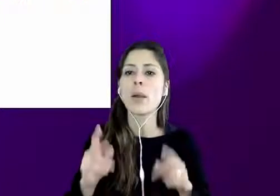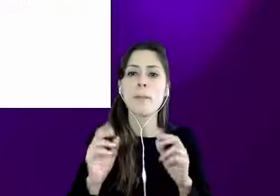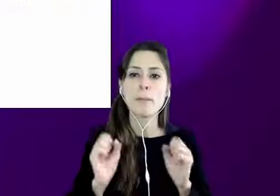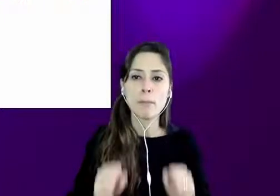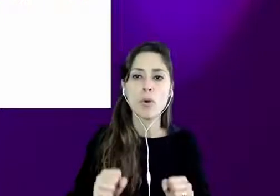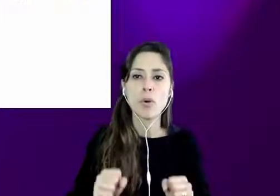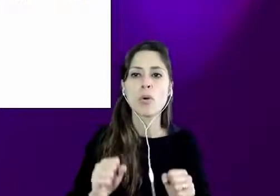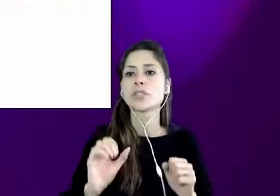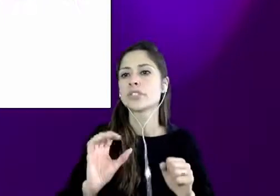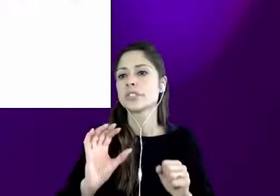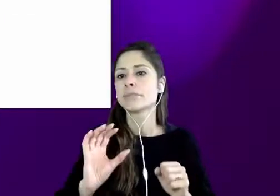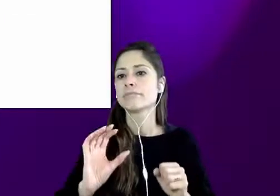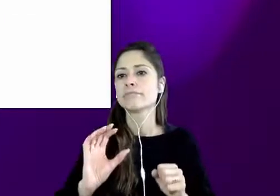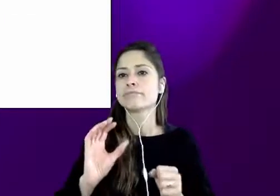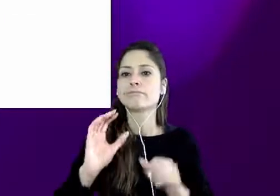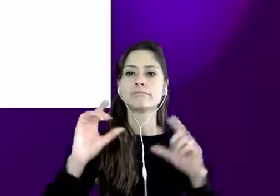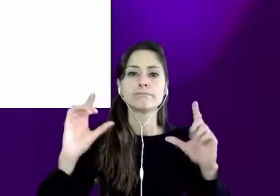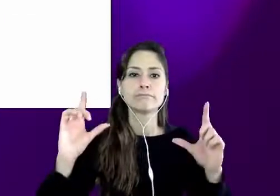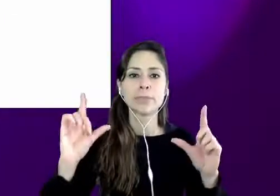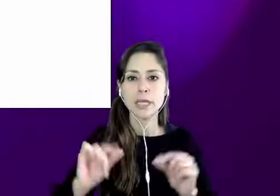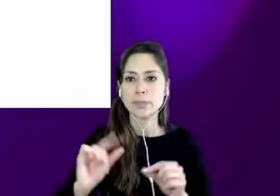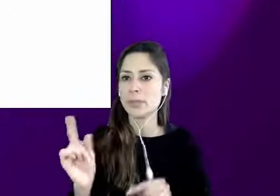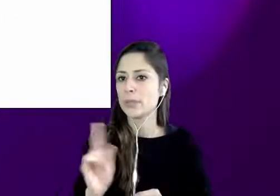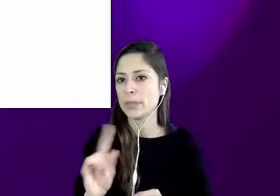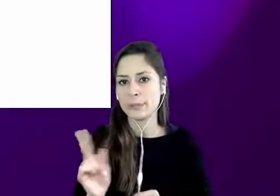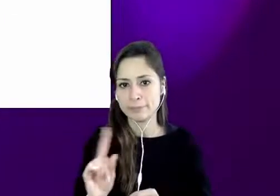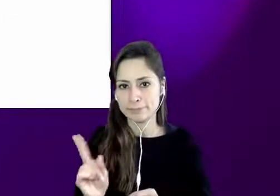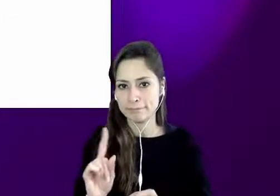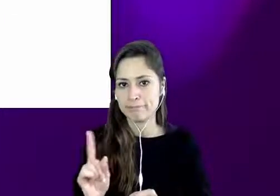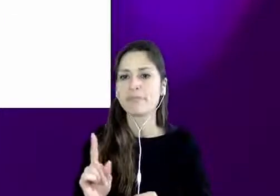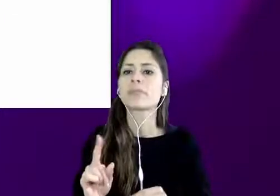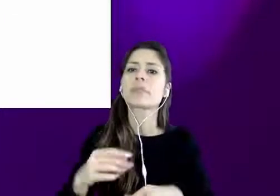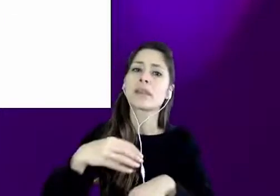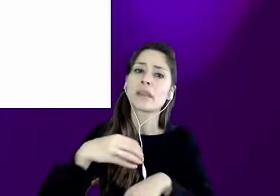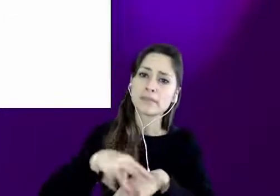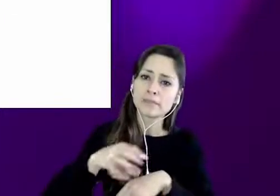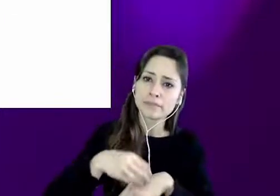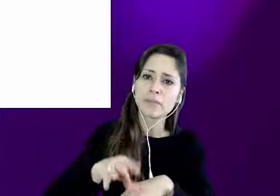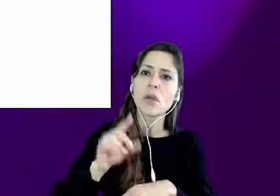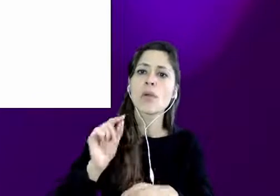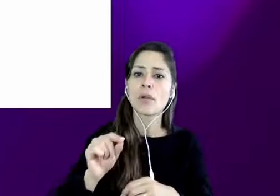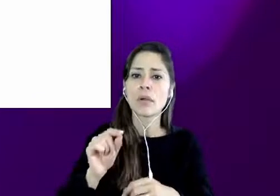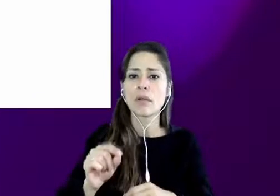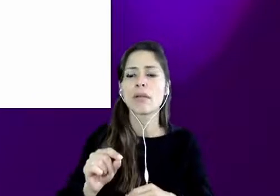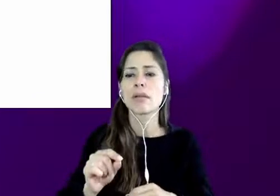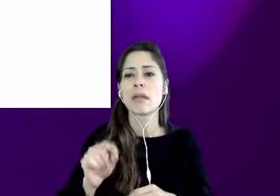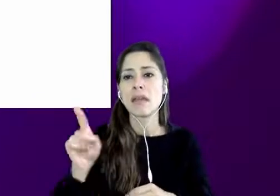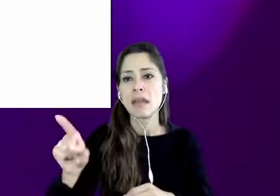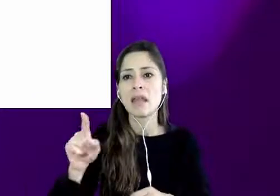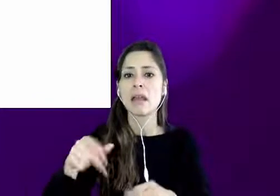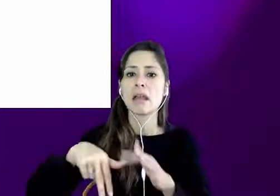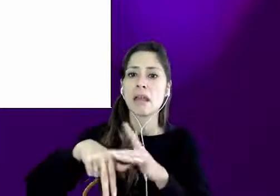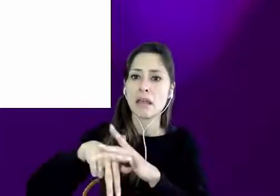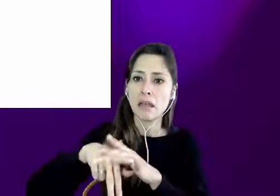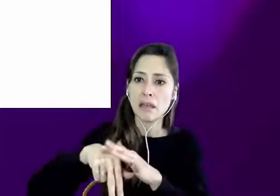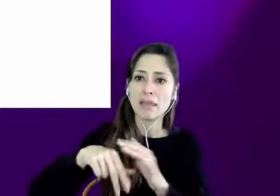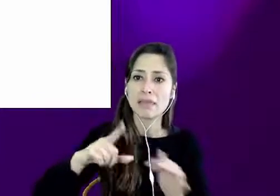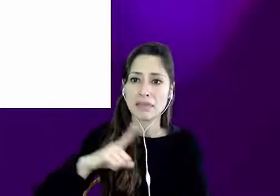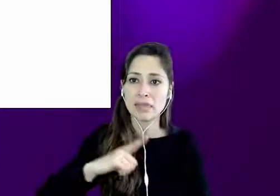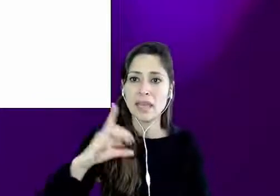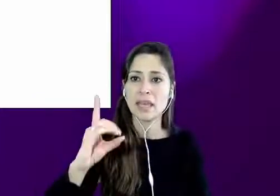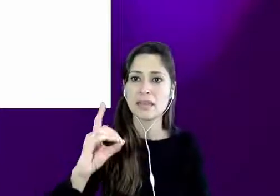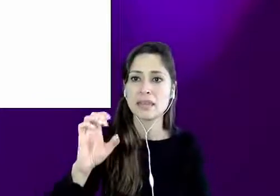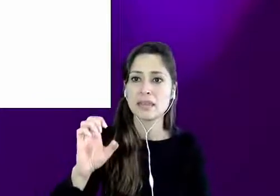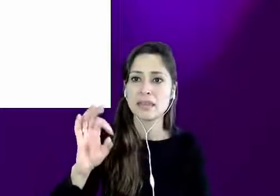nós vamos ter problemas ainda nessa fase. Minhas mensagens finais são de que uma paciente com deterioração, a gente imagina o parto ali, pelo menos